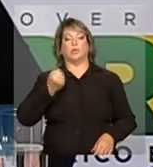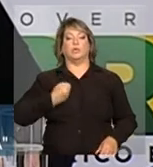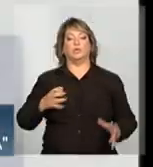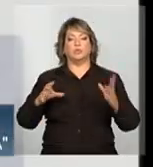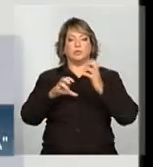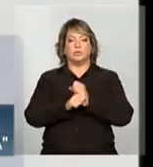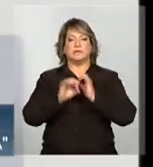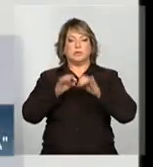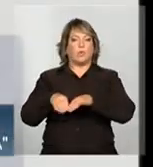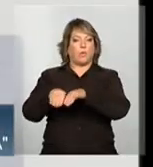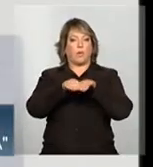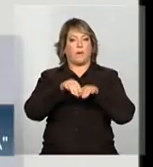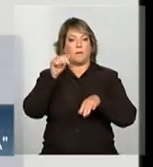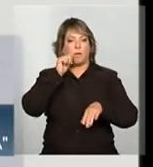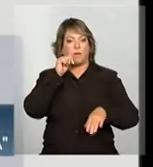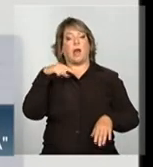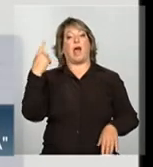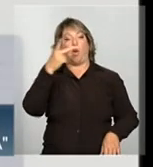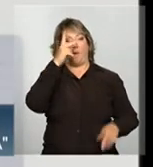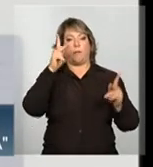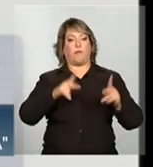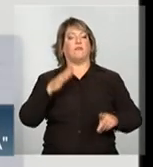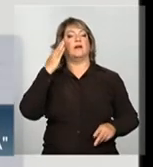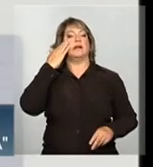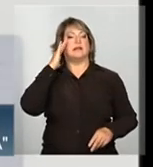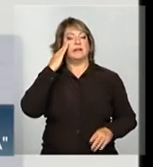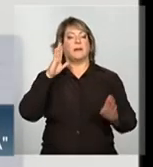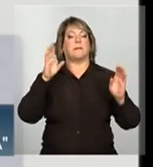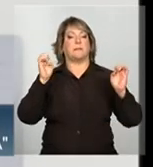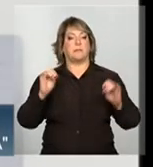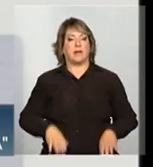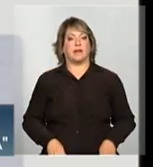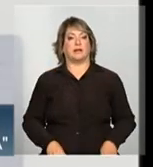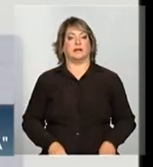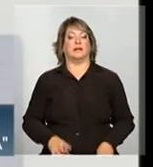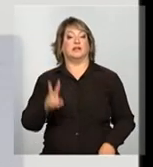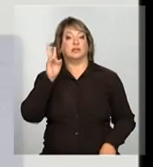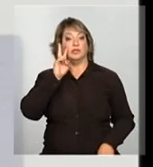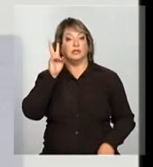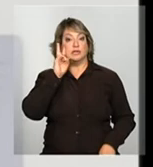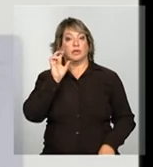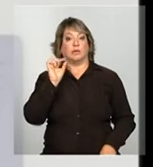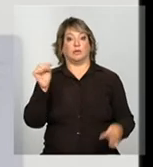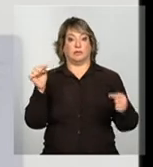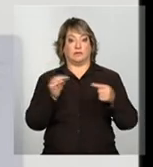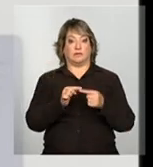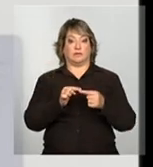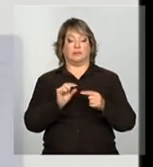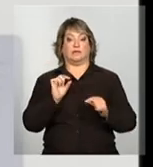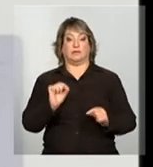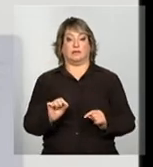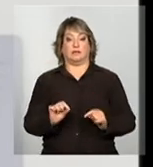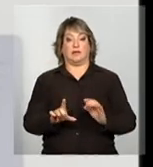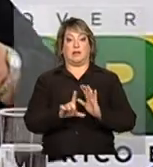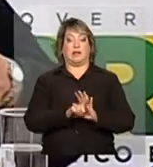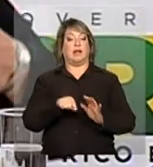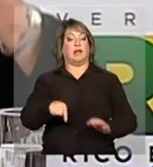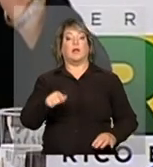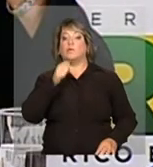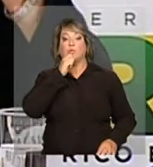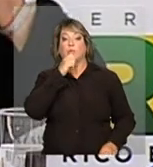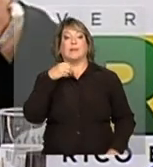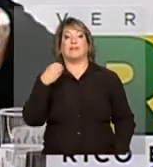a população tem uma noção muito clara que o aparato legal existente não garante